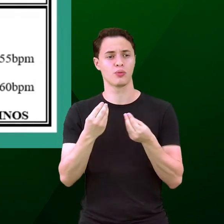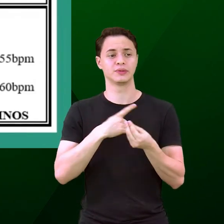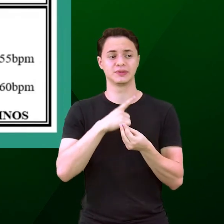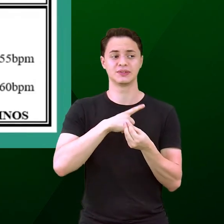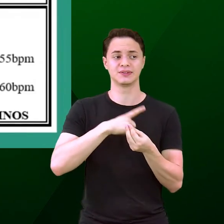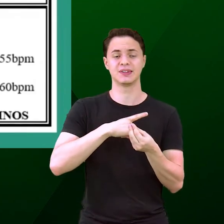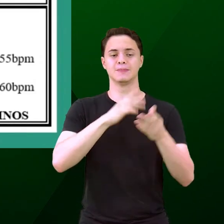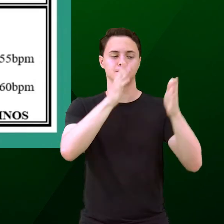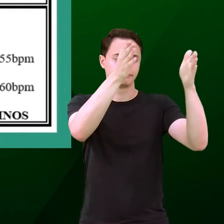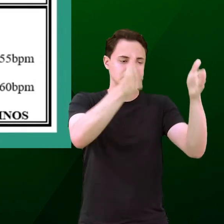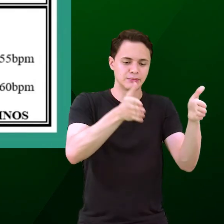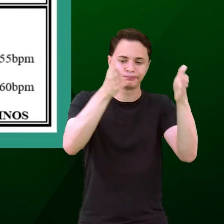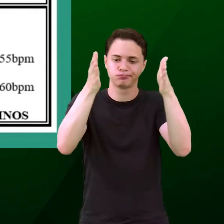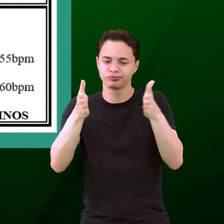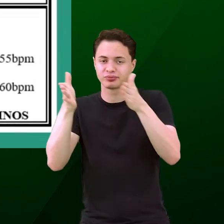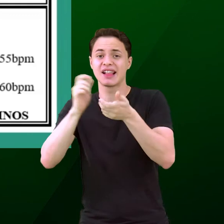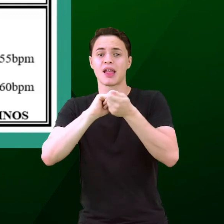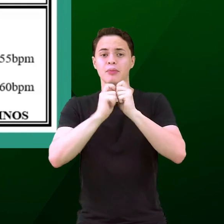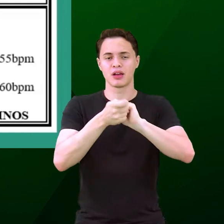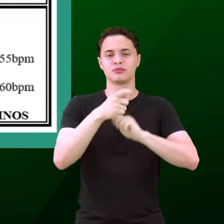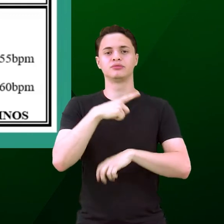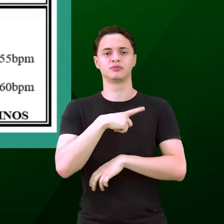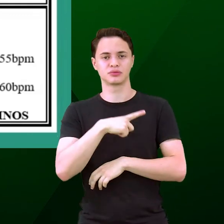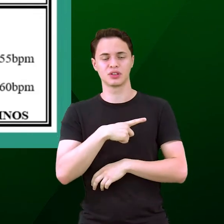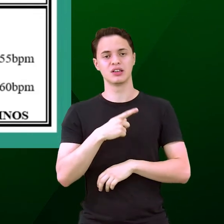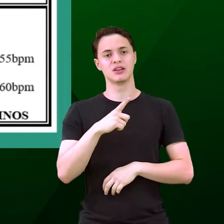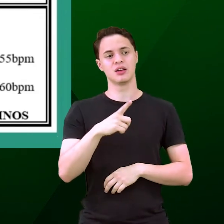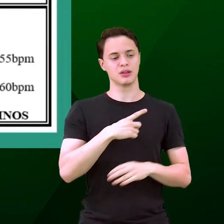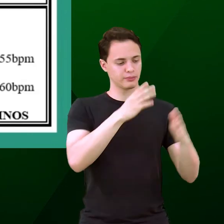dor, vai sentir na perna esquerda, uma dor